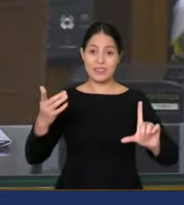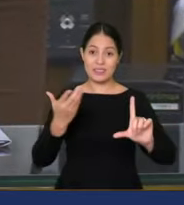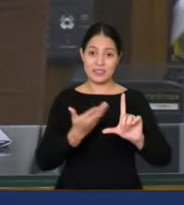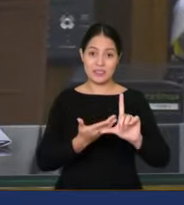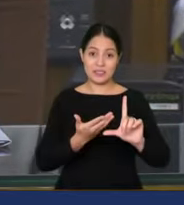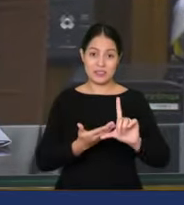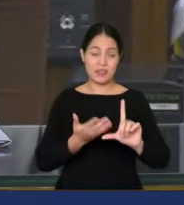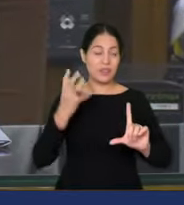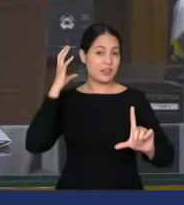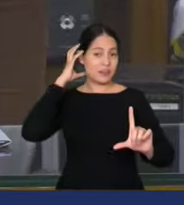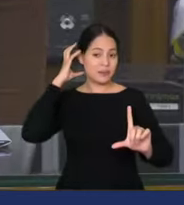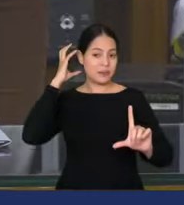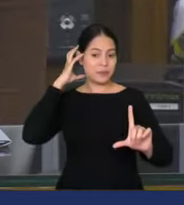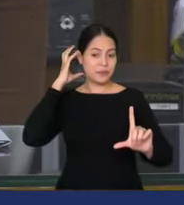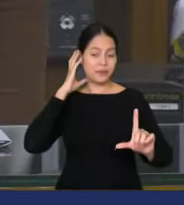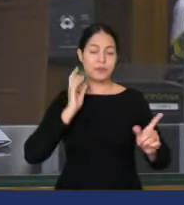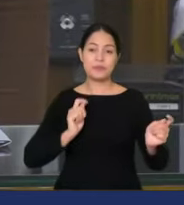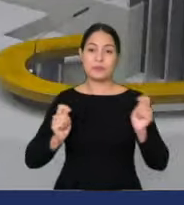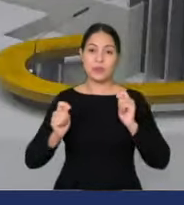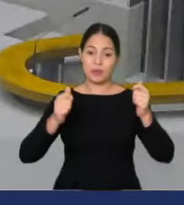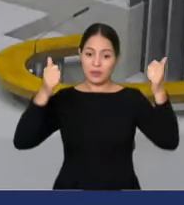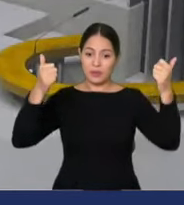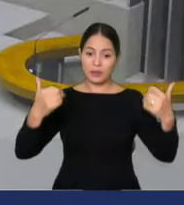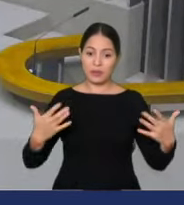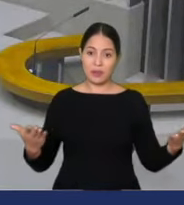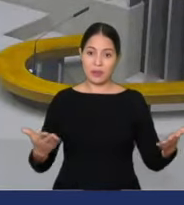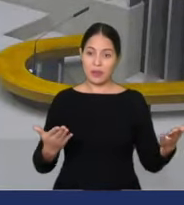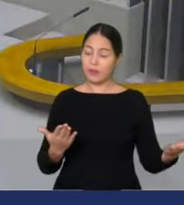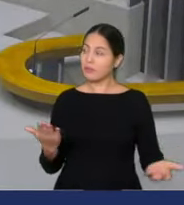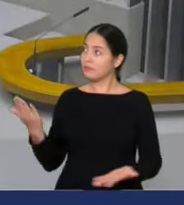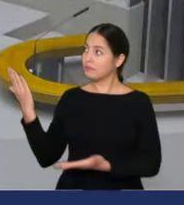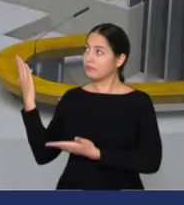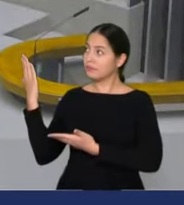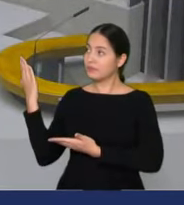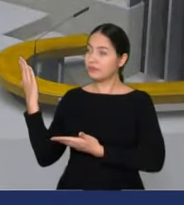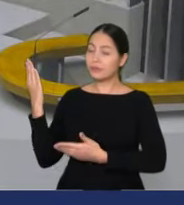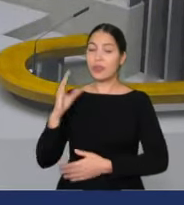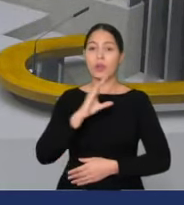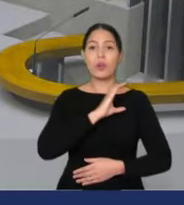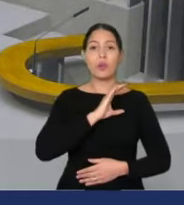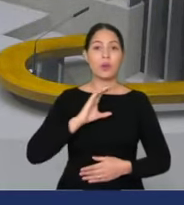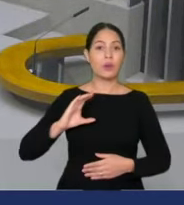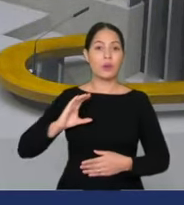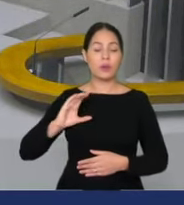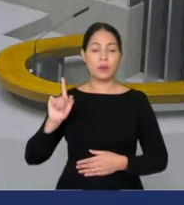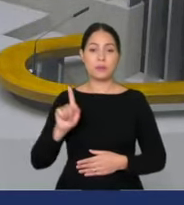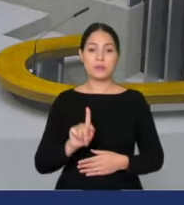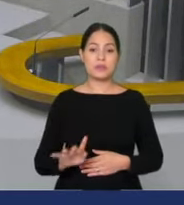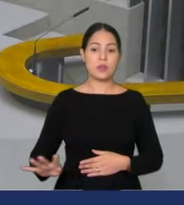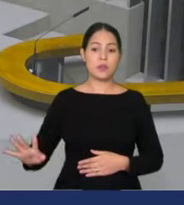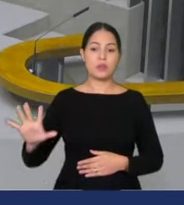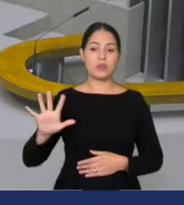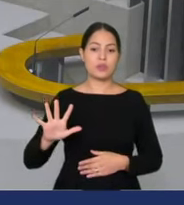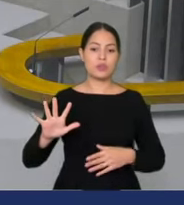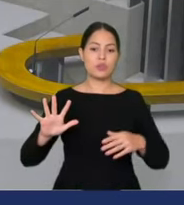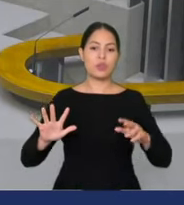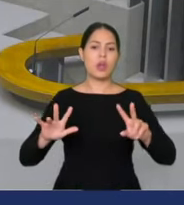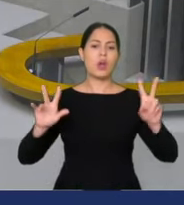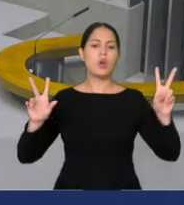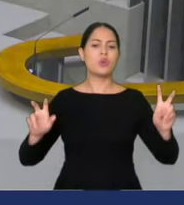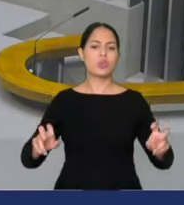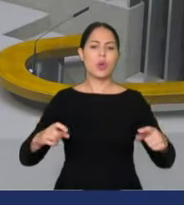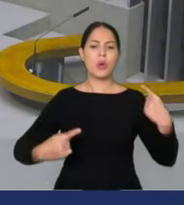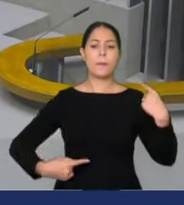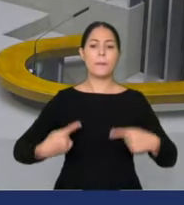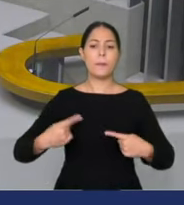social. Mas se você quer continuar acompanhando esse debate da Comissão de Defesa do Consumidor da Câmara